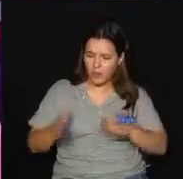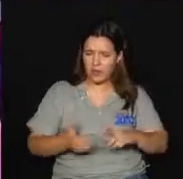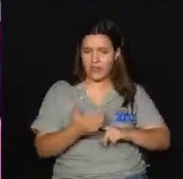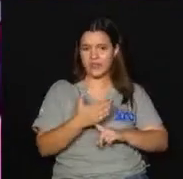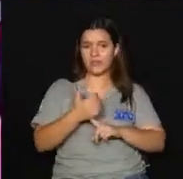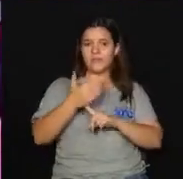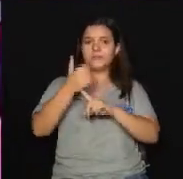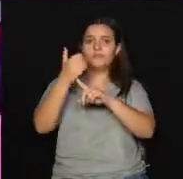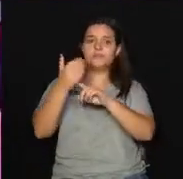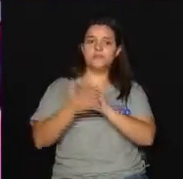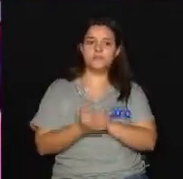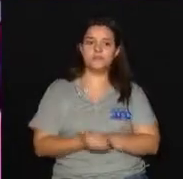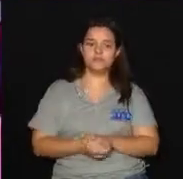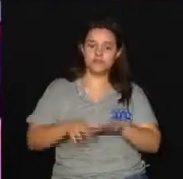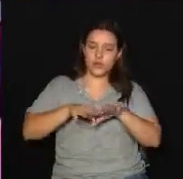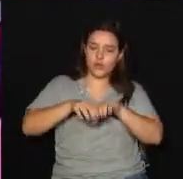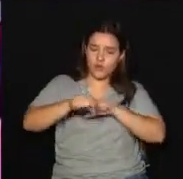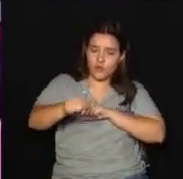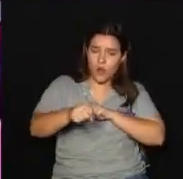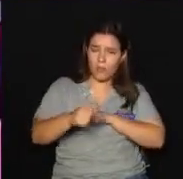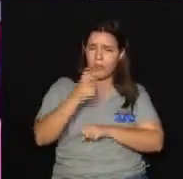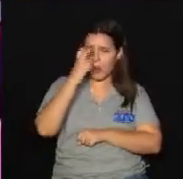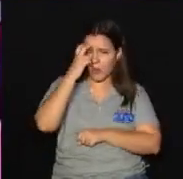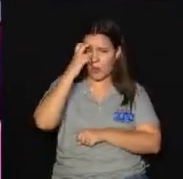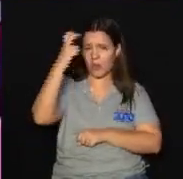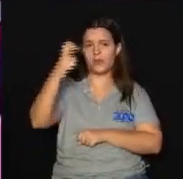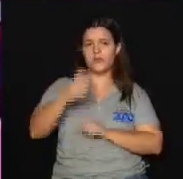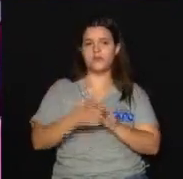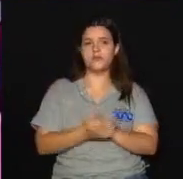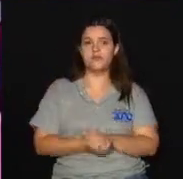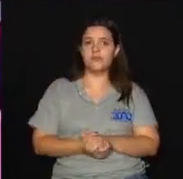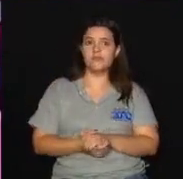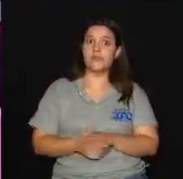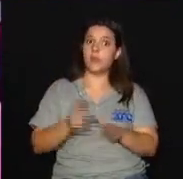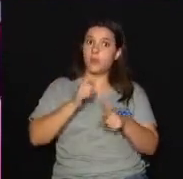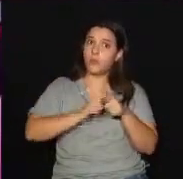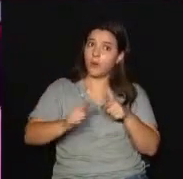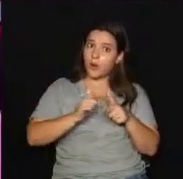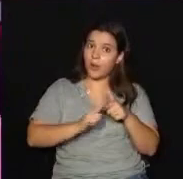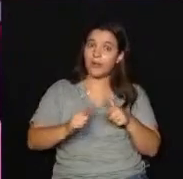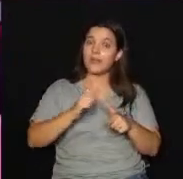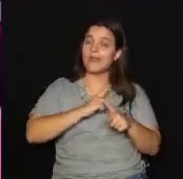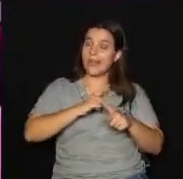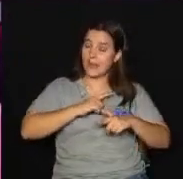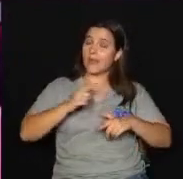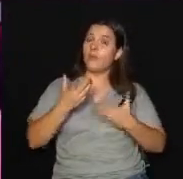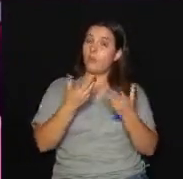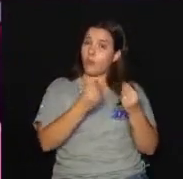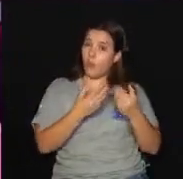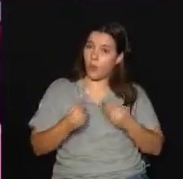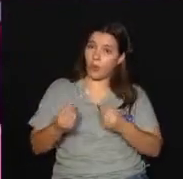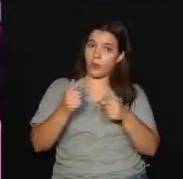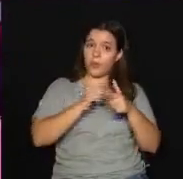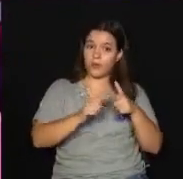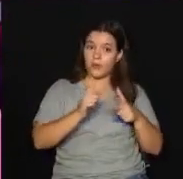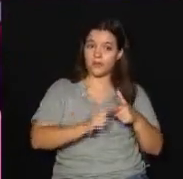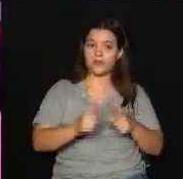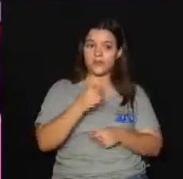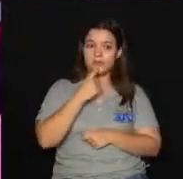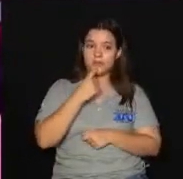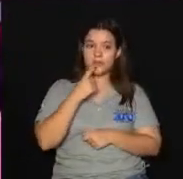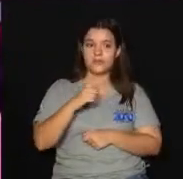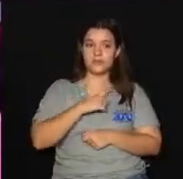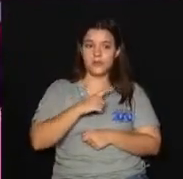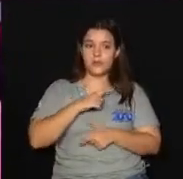tecnológica, formação intelectual, os problemas reais, materiais, são muitos, né? A Campinas tem